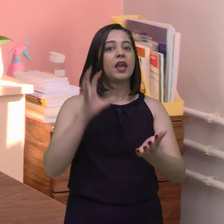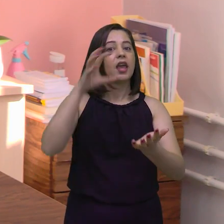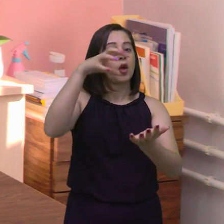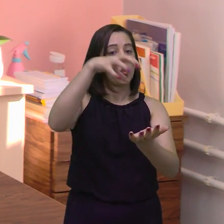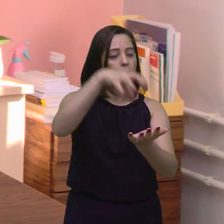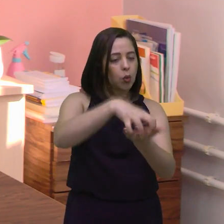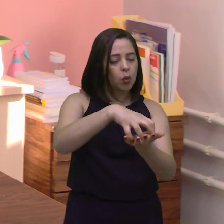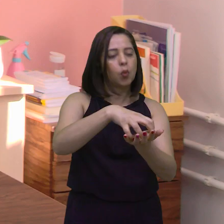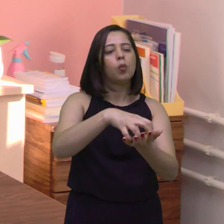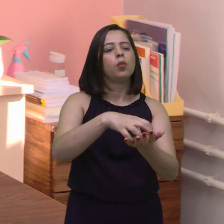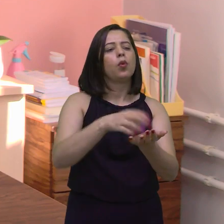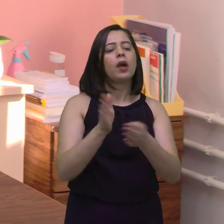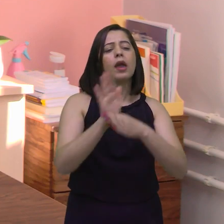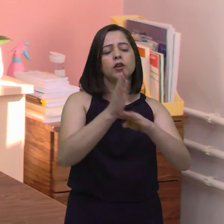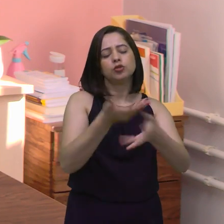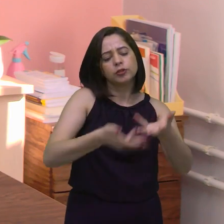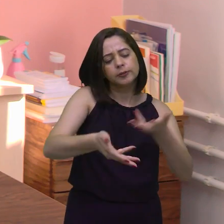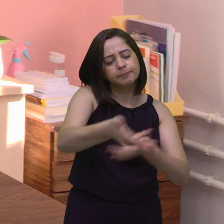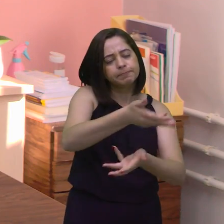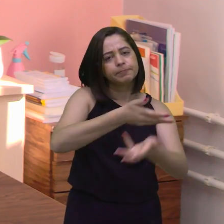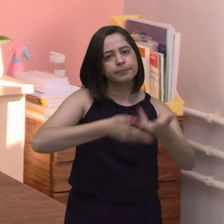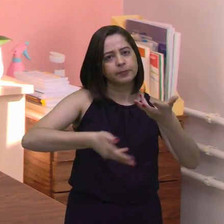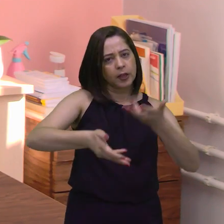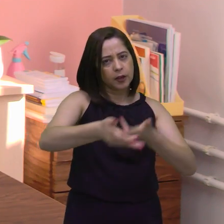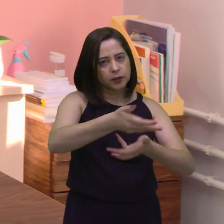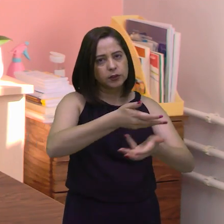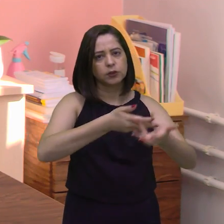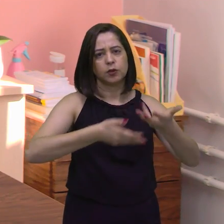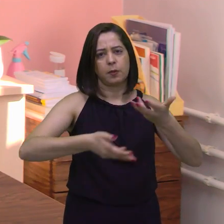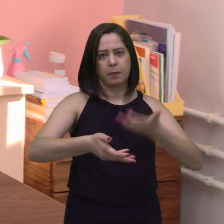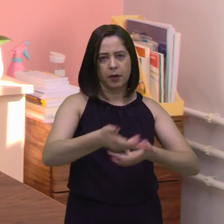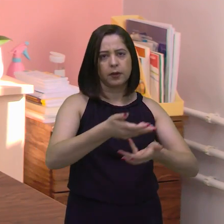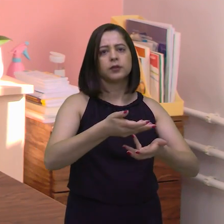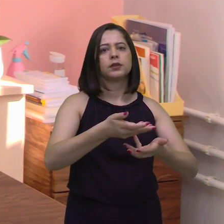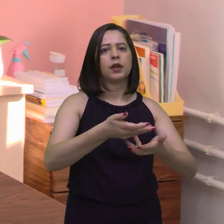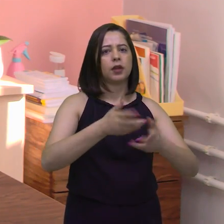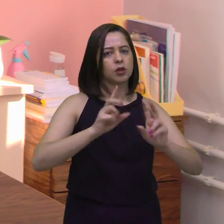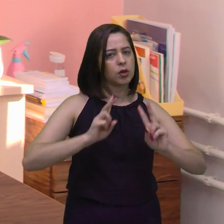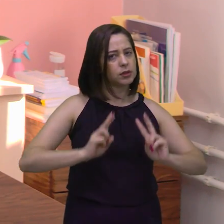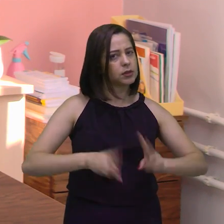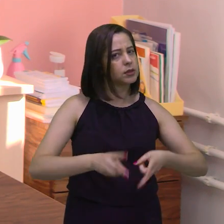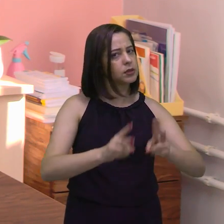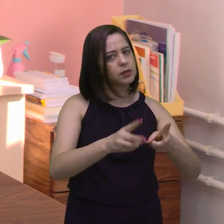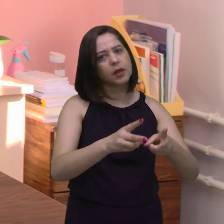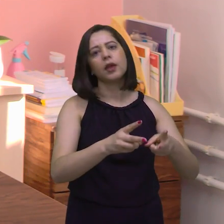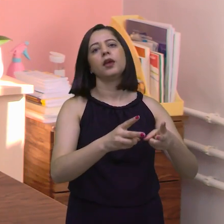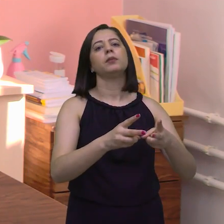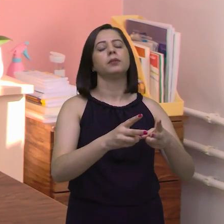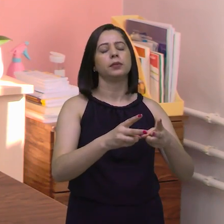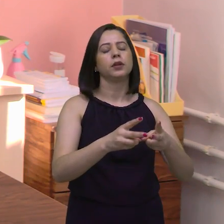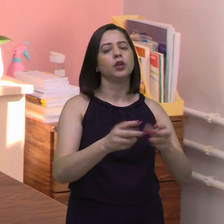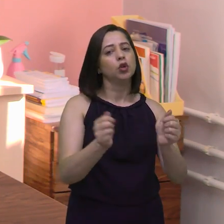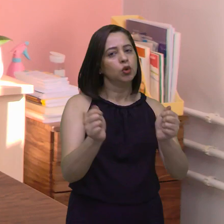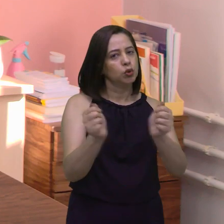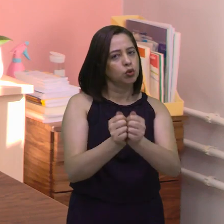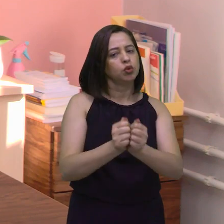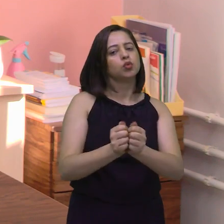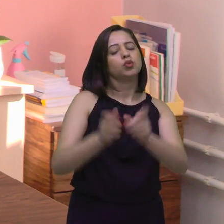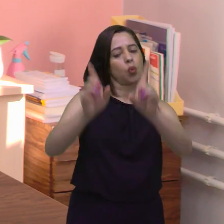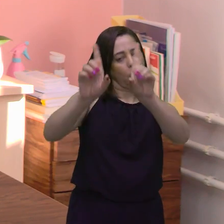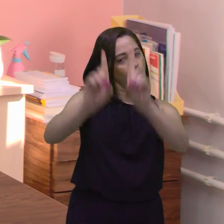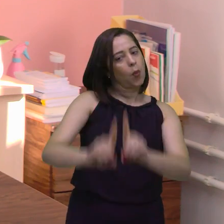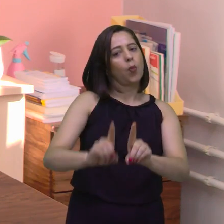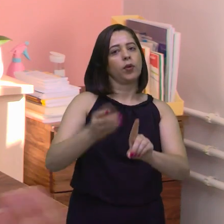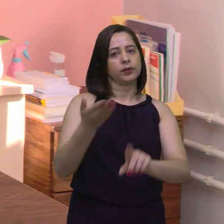convivência e fortalecimento de vínculos, que é muito importante. Então, em cada ciclo de vida, é trabalhado as questões, seja com o usuário, né, com